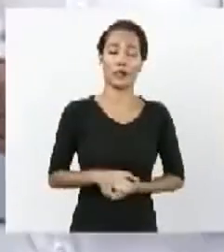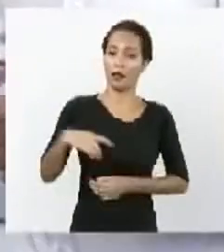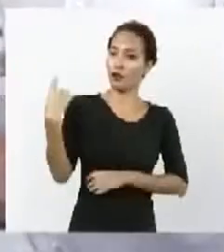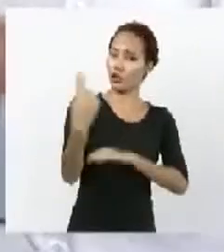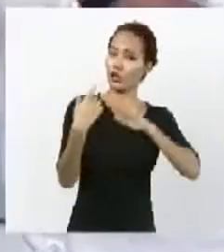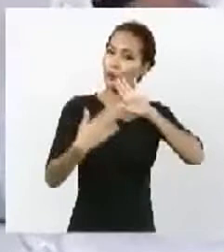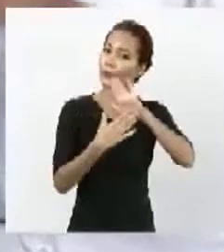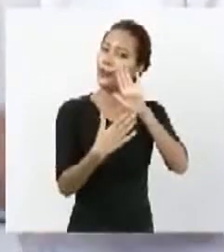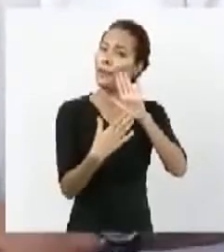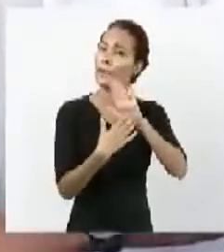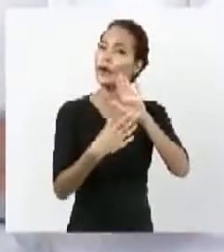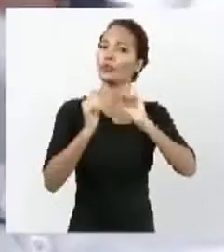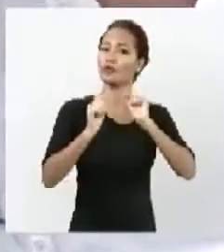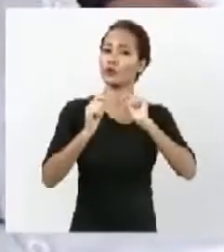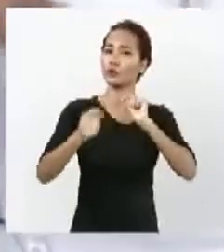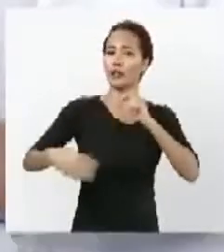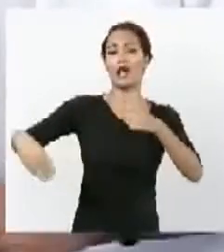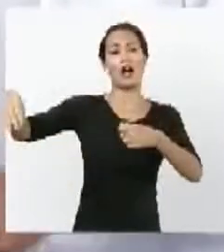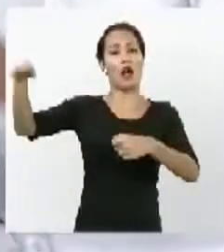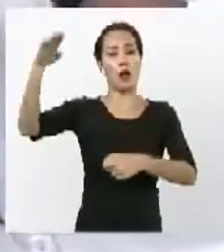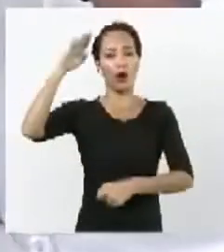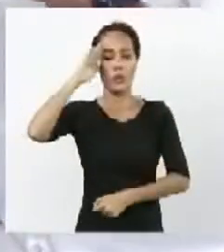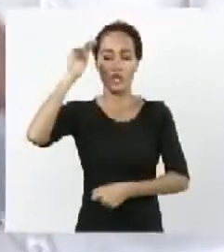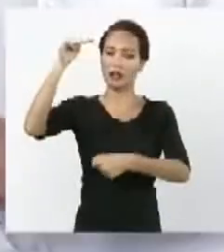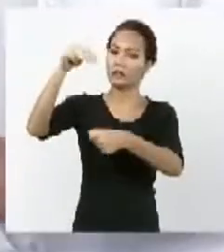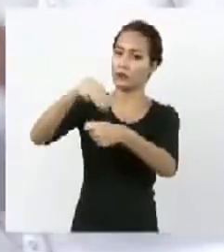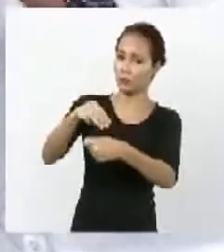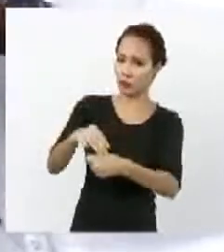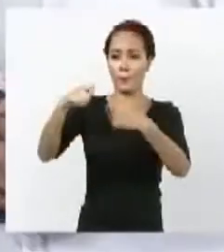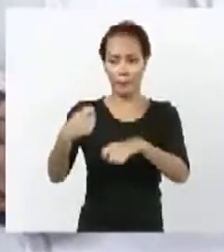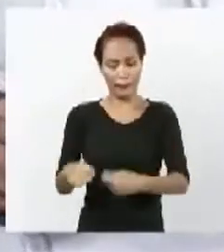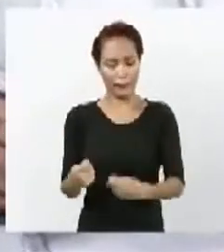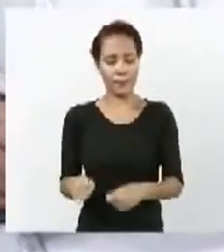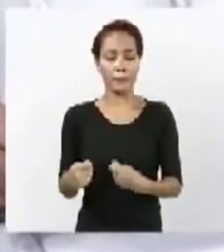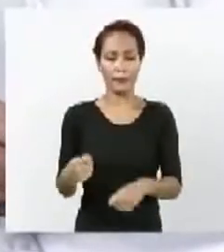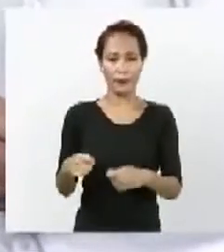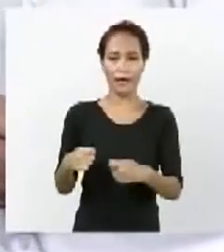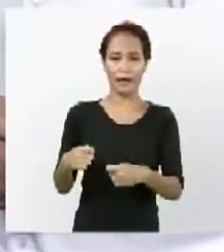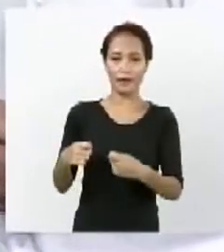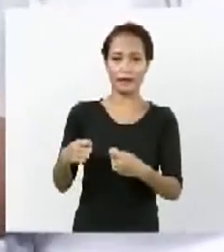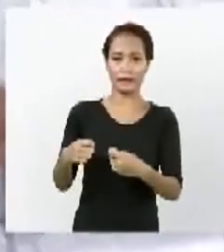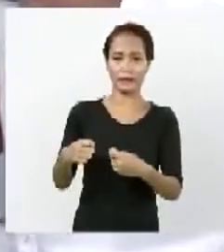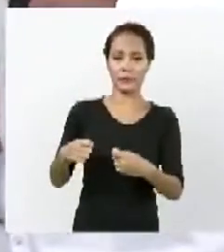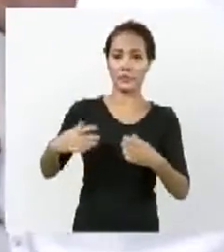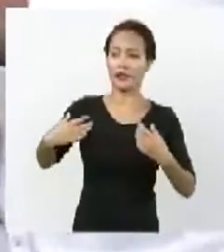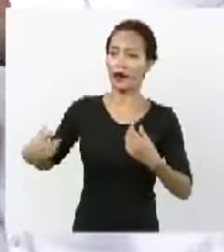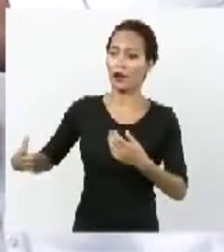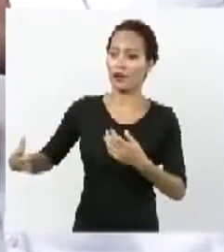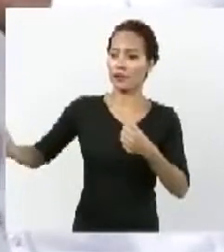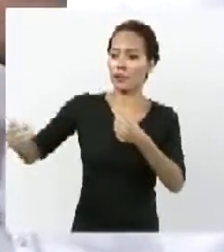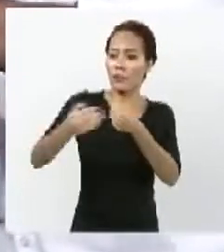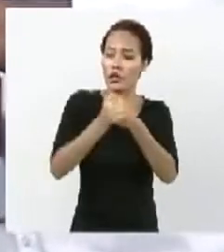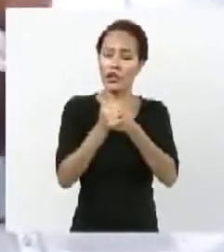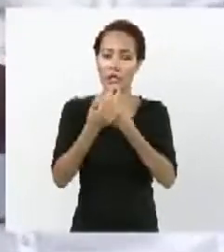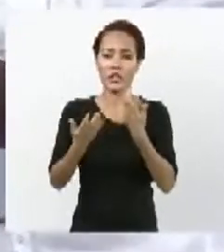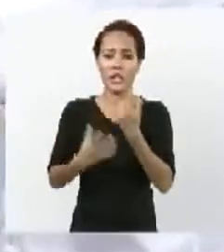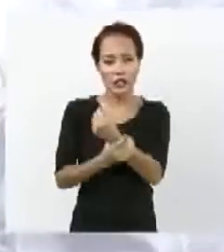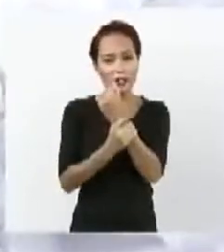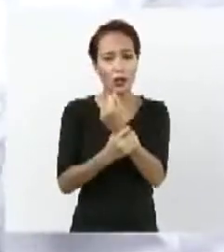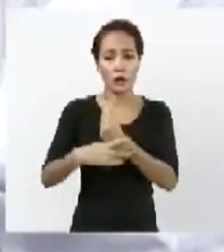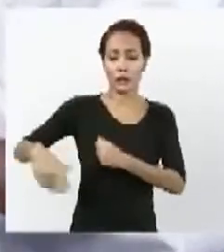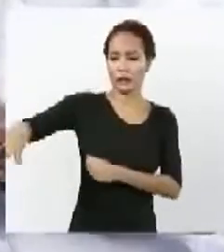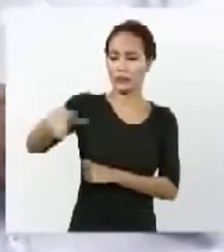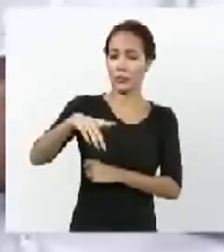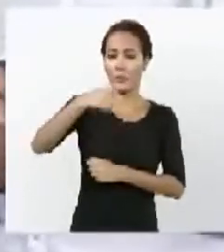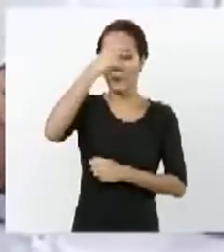Guarda Municipal, treinada, armada e qualificada para estar na segurança pública para a população, para que não aconteça das pessoas hoje não poderem